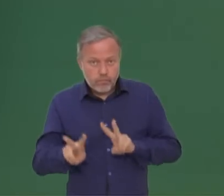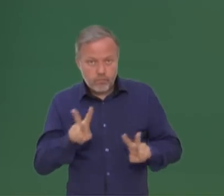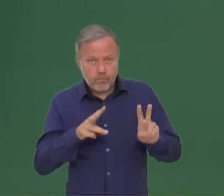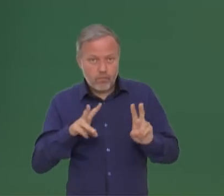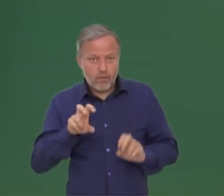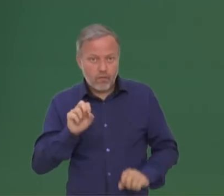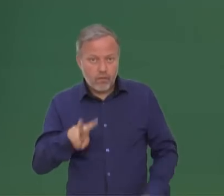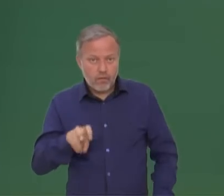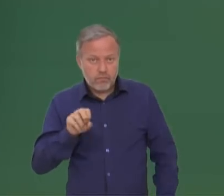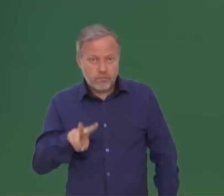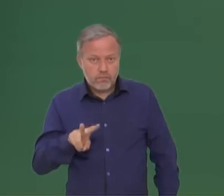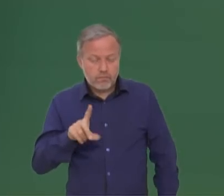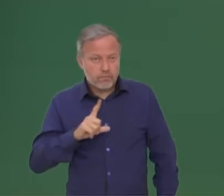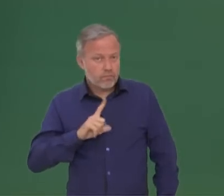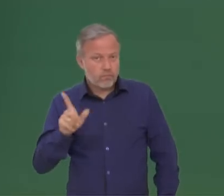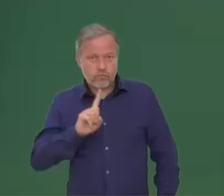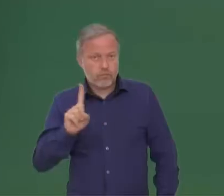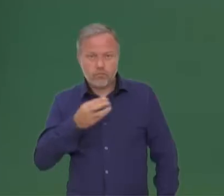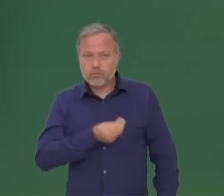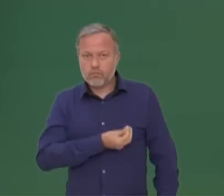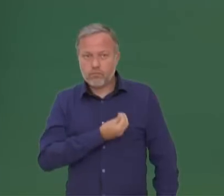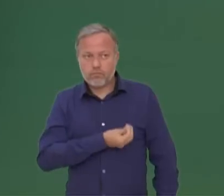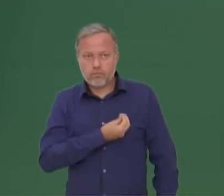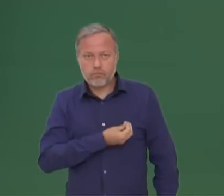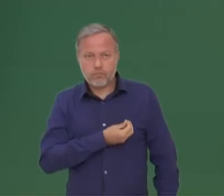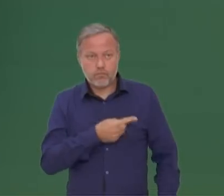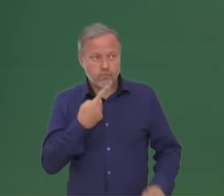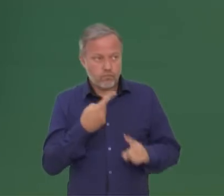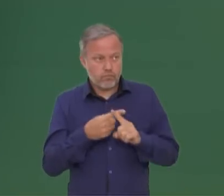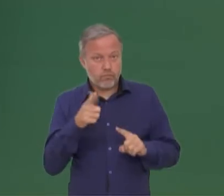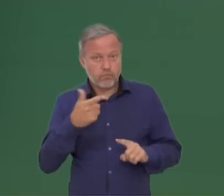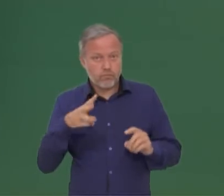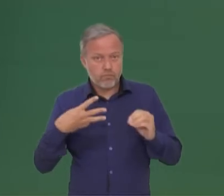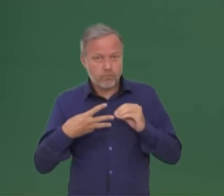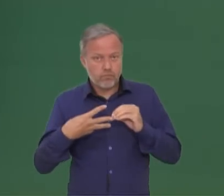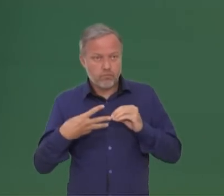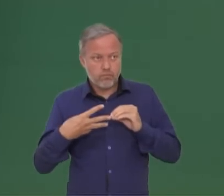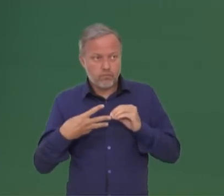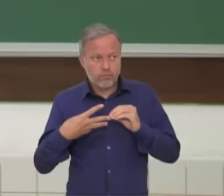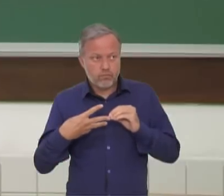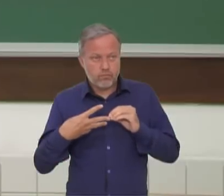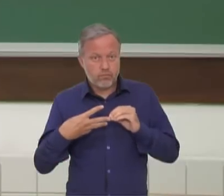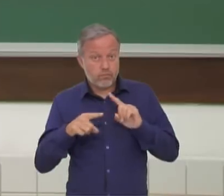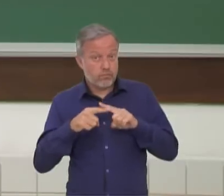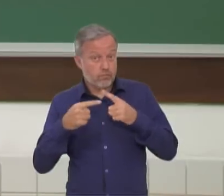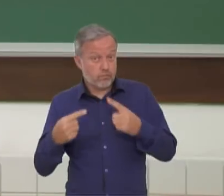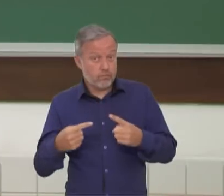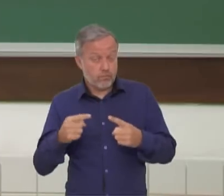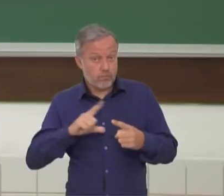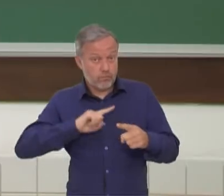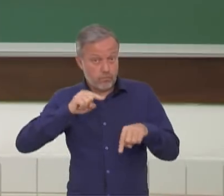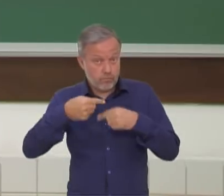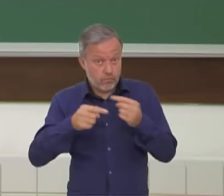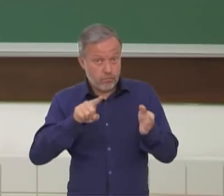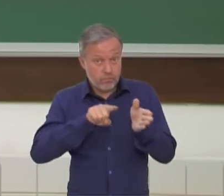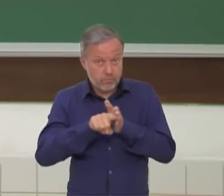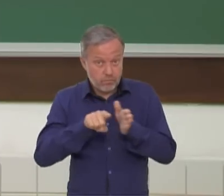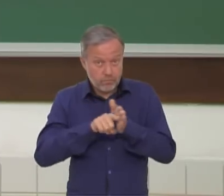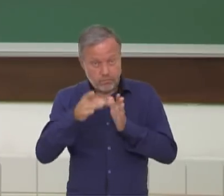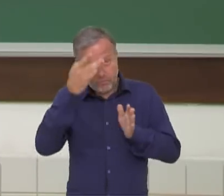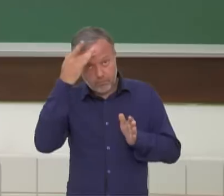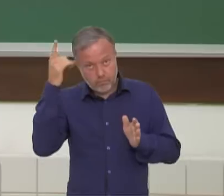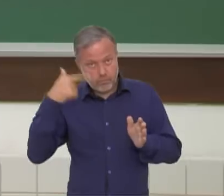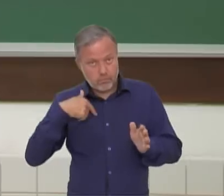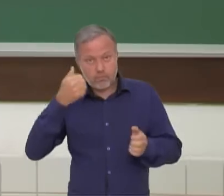vírus, ele não é considerado ser vivo, porque ele não é formado por célula. Porém, tem outros pesquisadores que